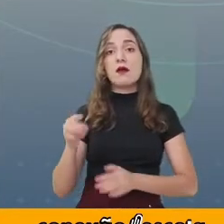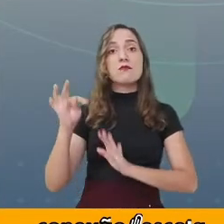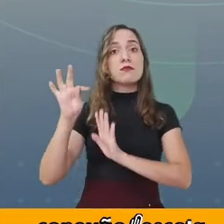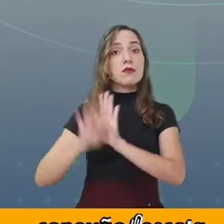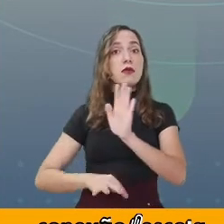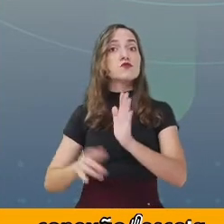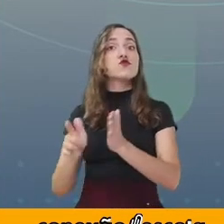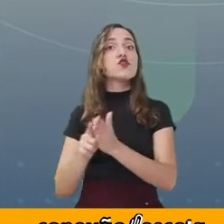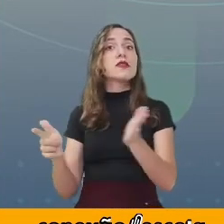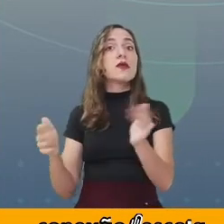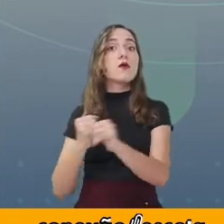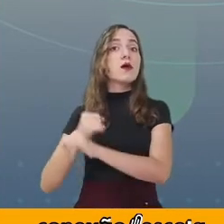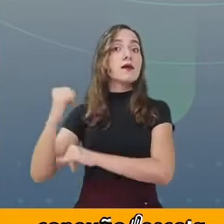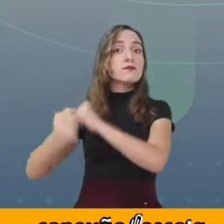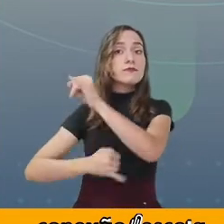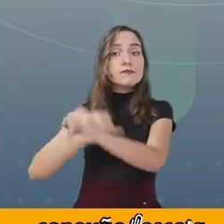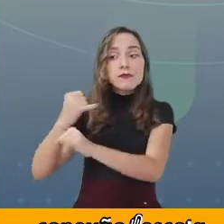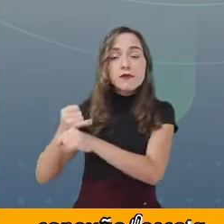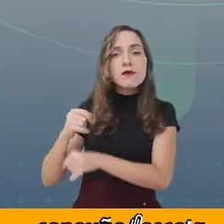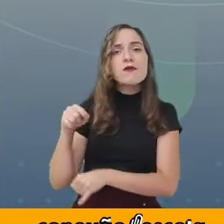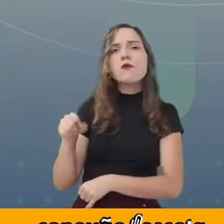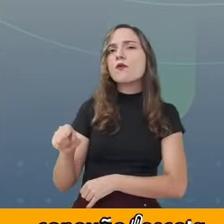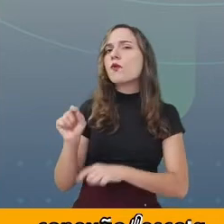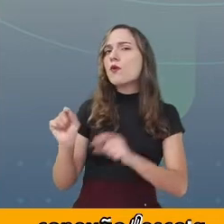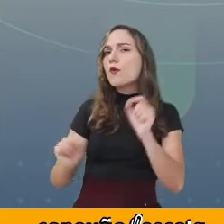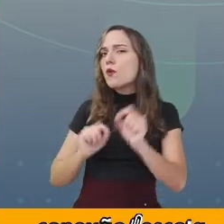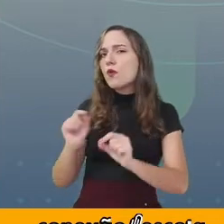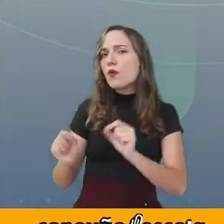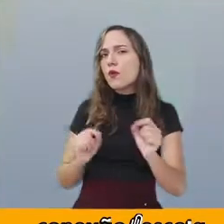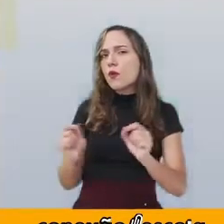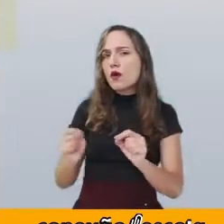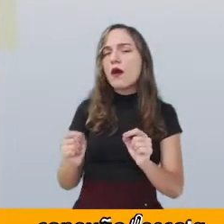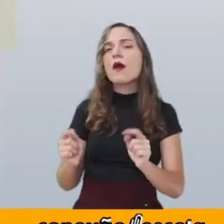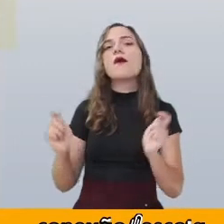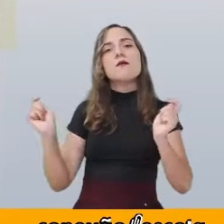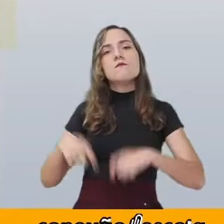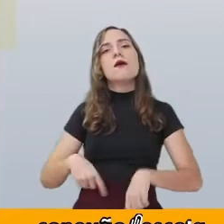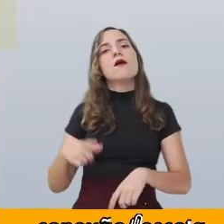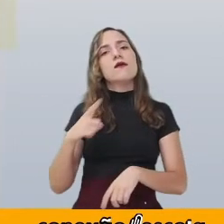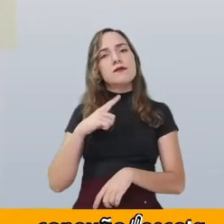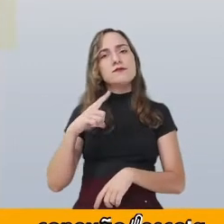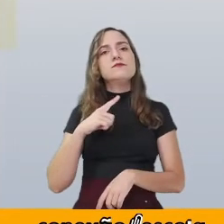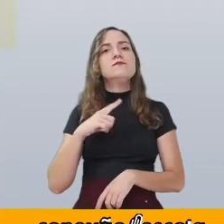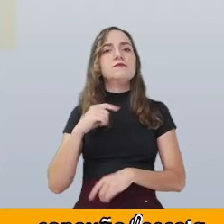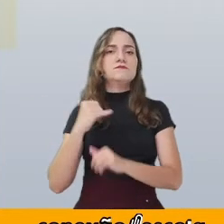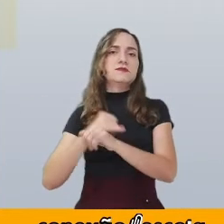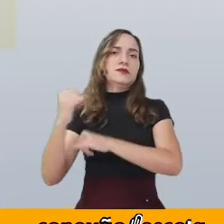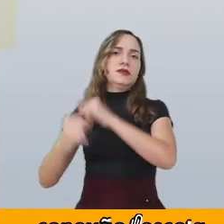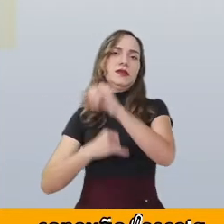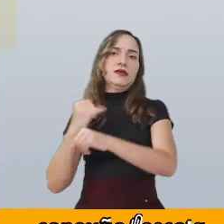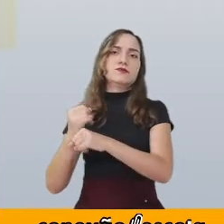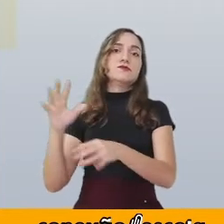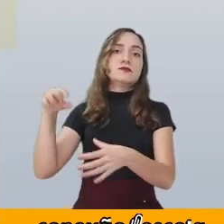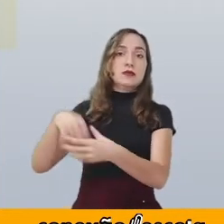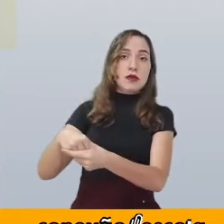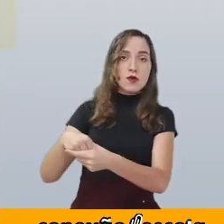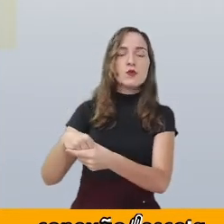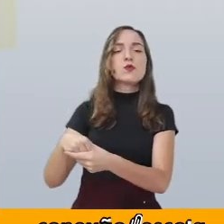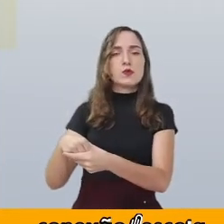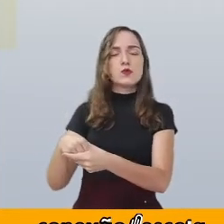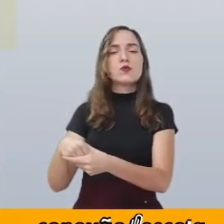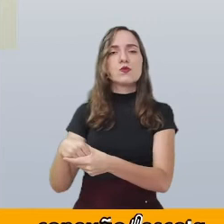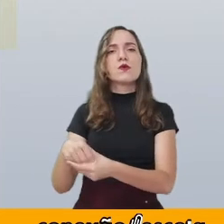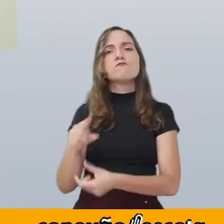Já o texto jornalístico digital é praticado na internet,